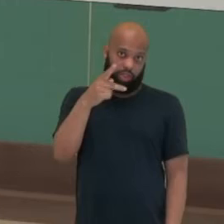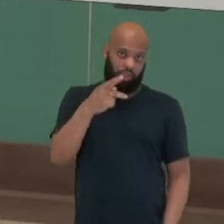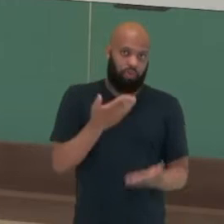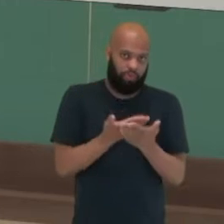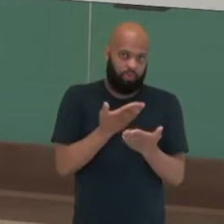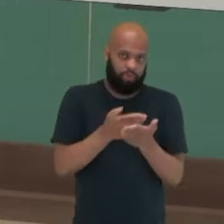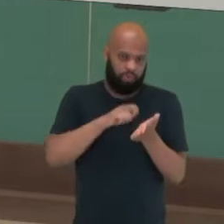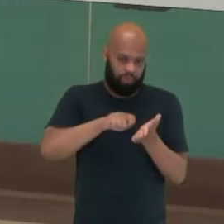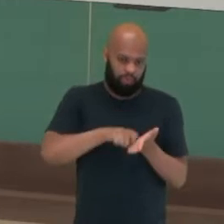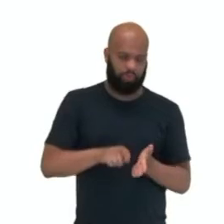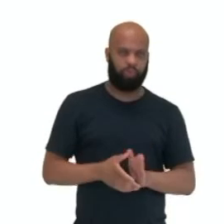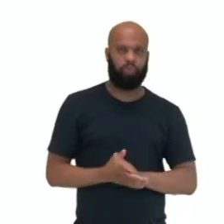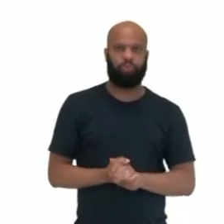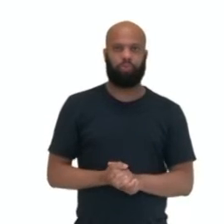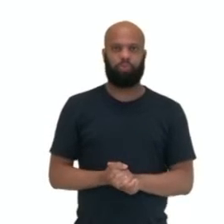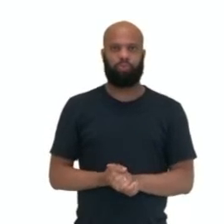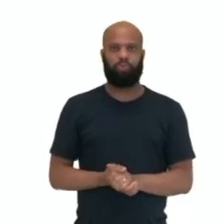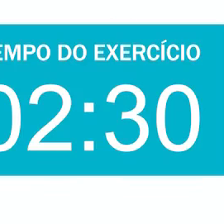retorna.